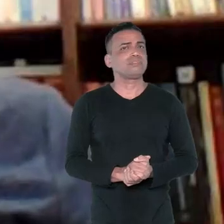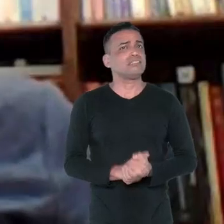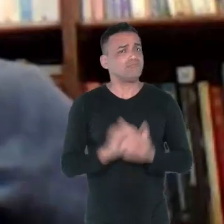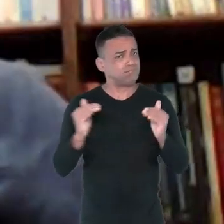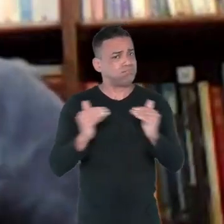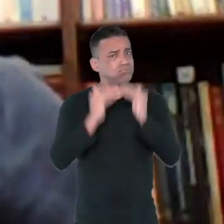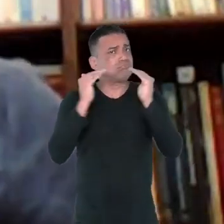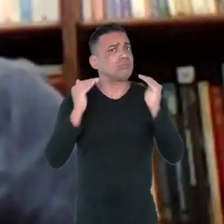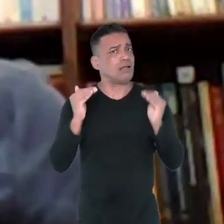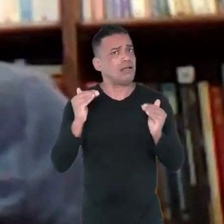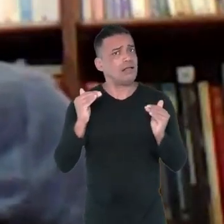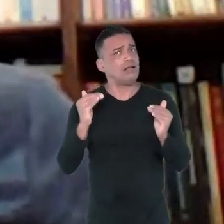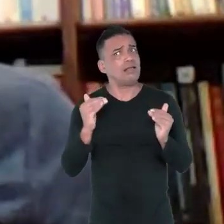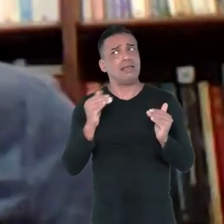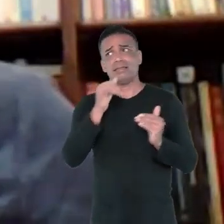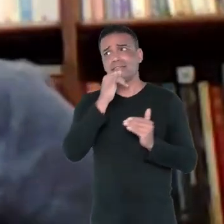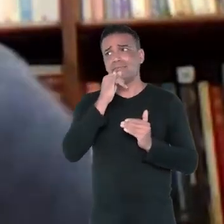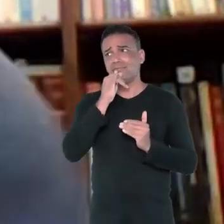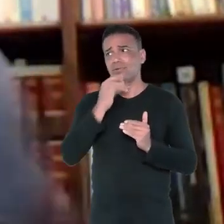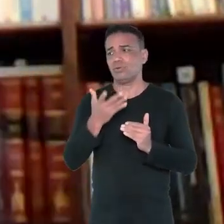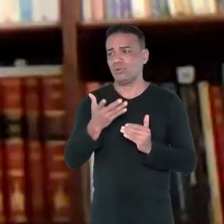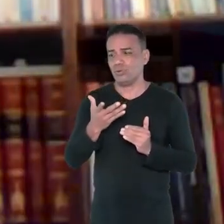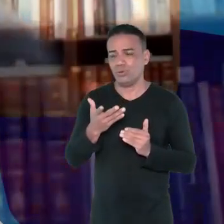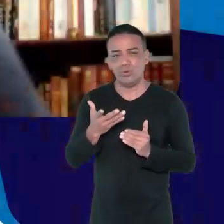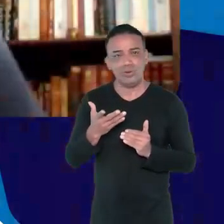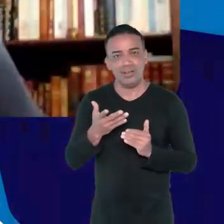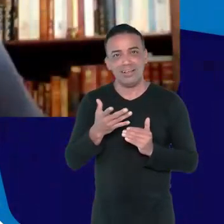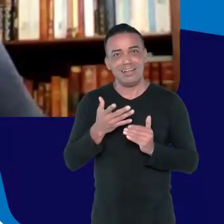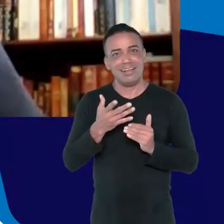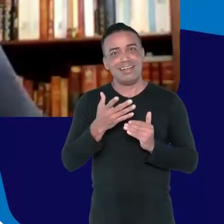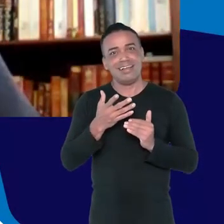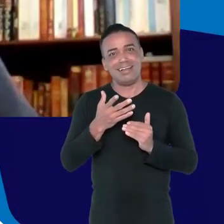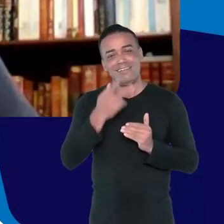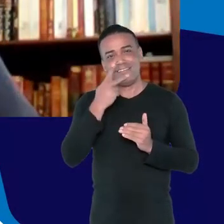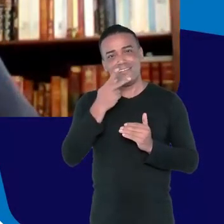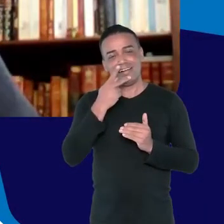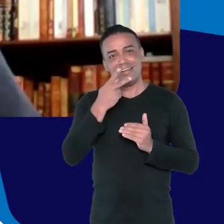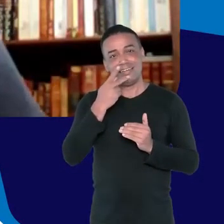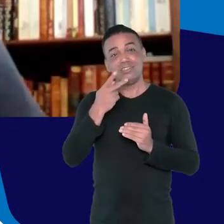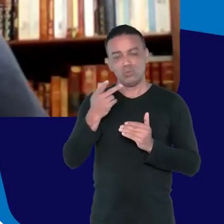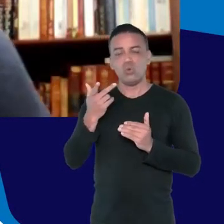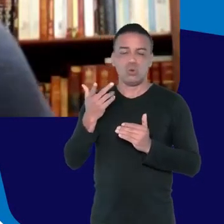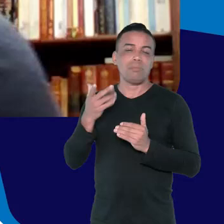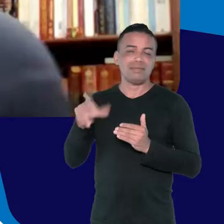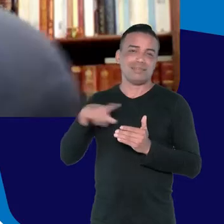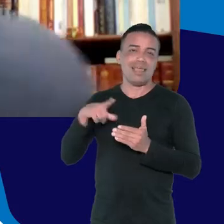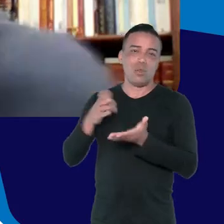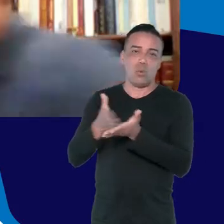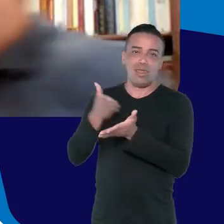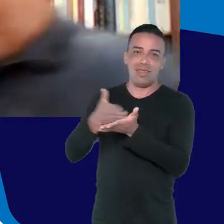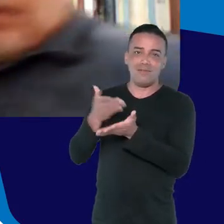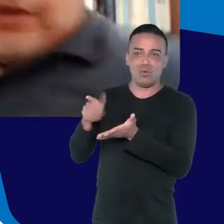Coincidentemente, estou com uma aqui no meu lado. Aqui.